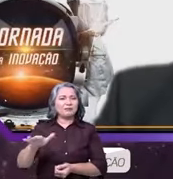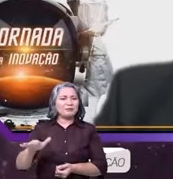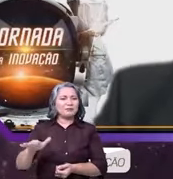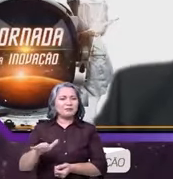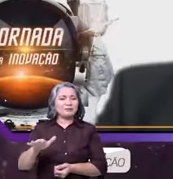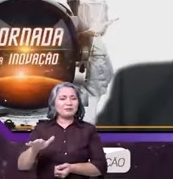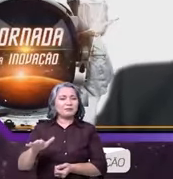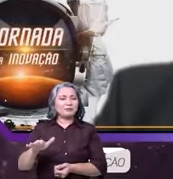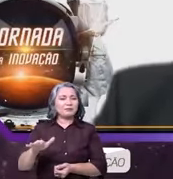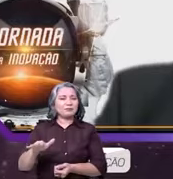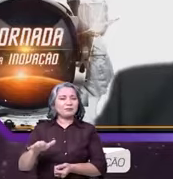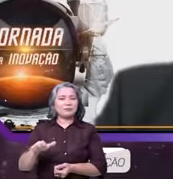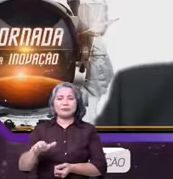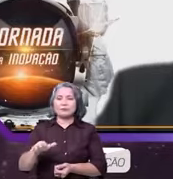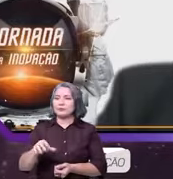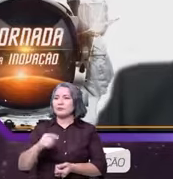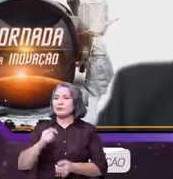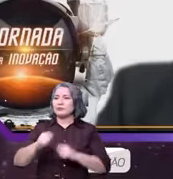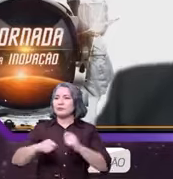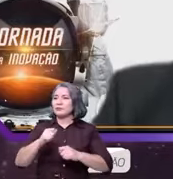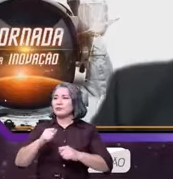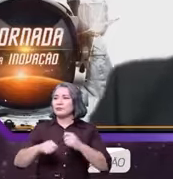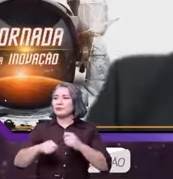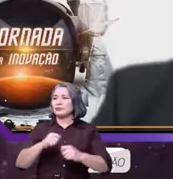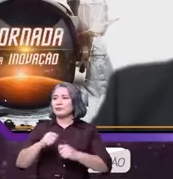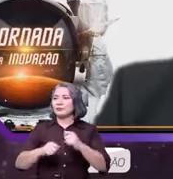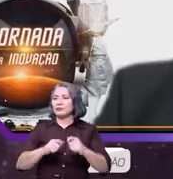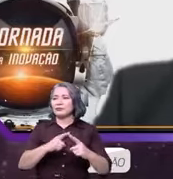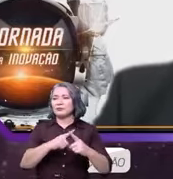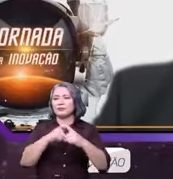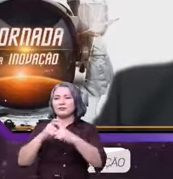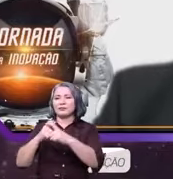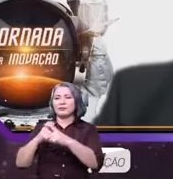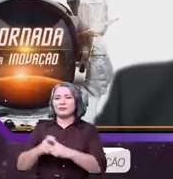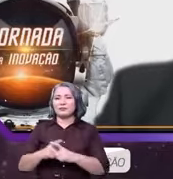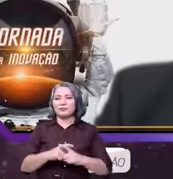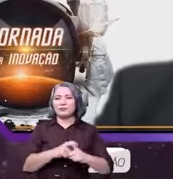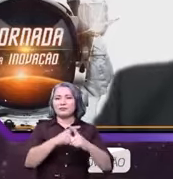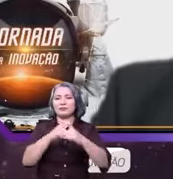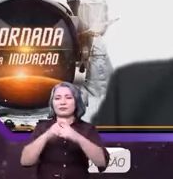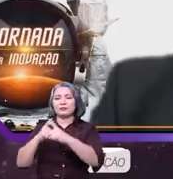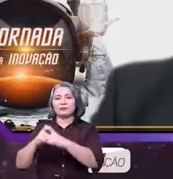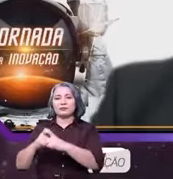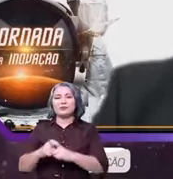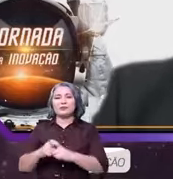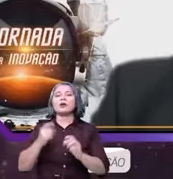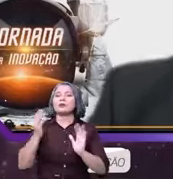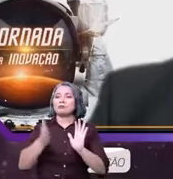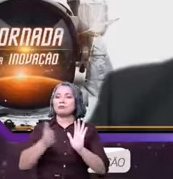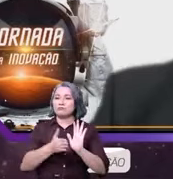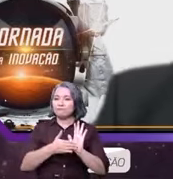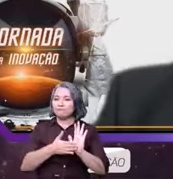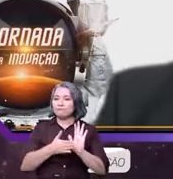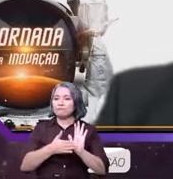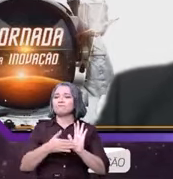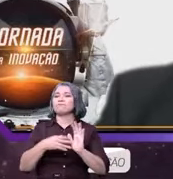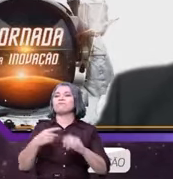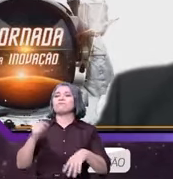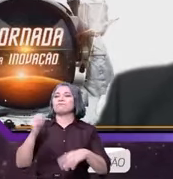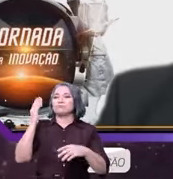compra, como administrativo, como auditoria. São áreas comprovadas que nós temos exemplos.